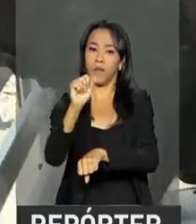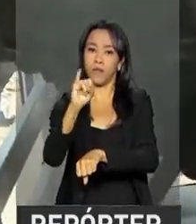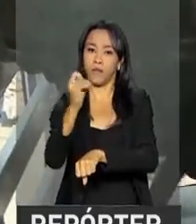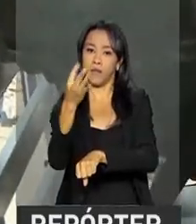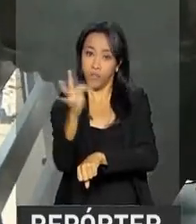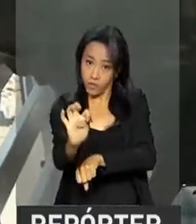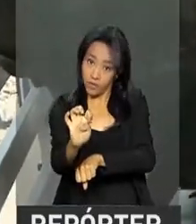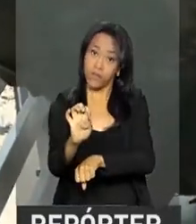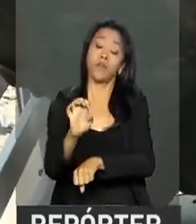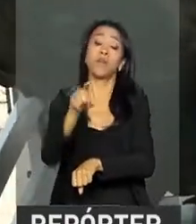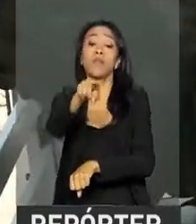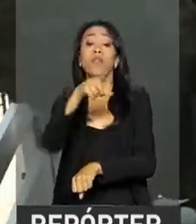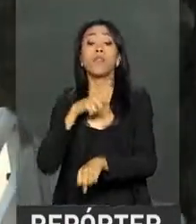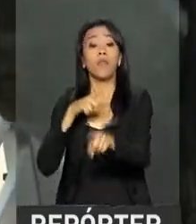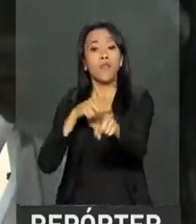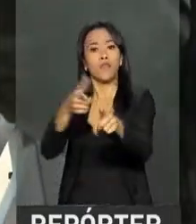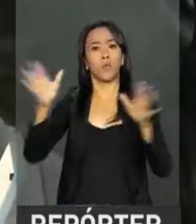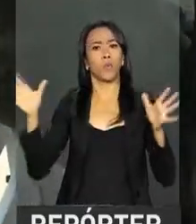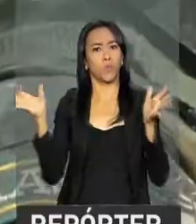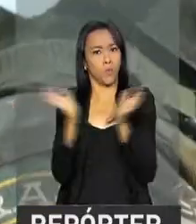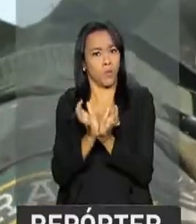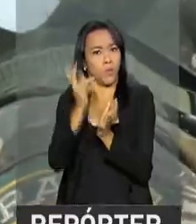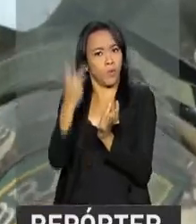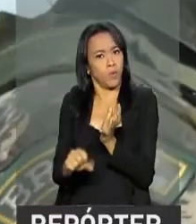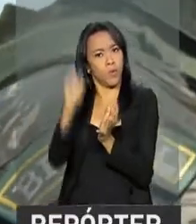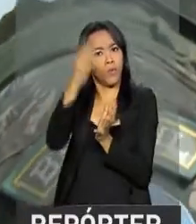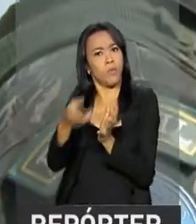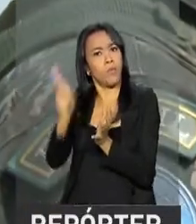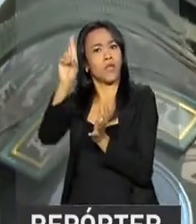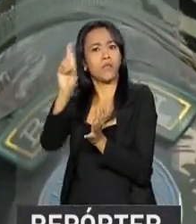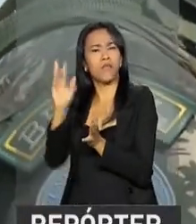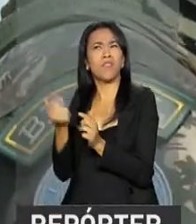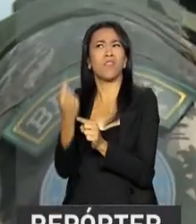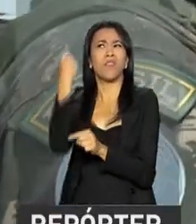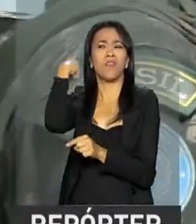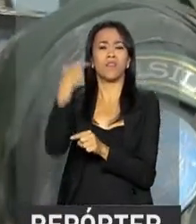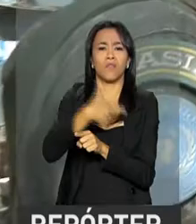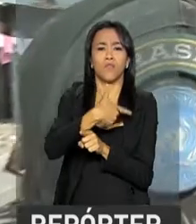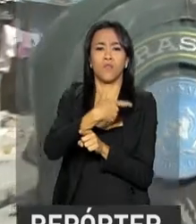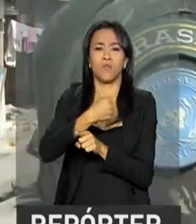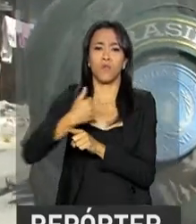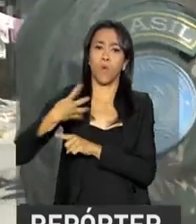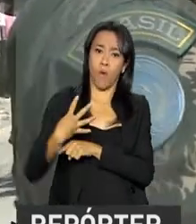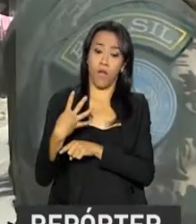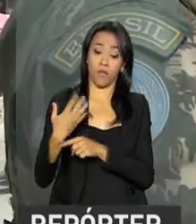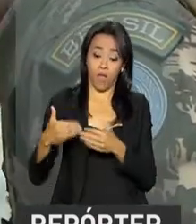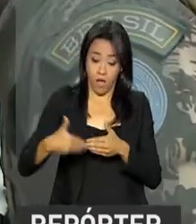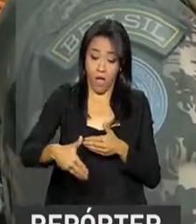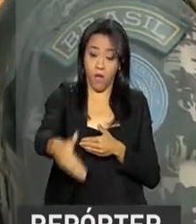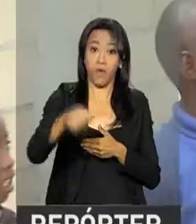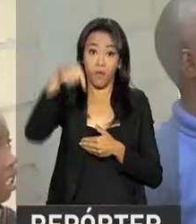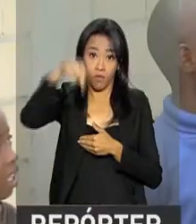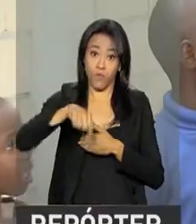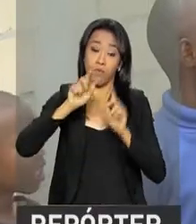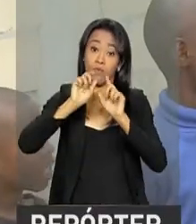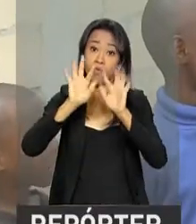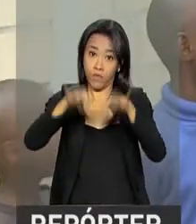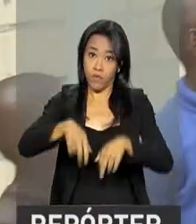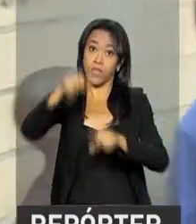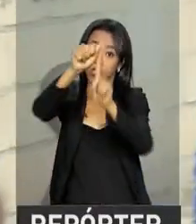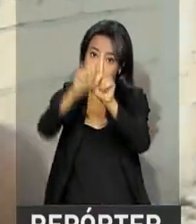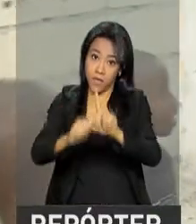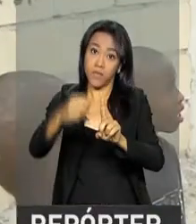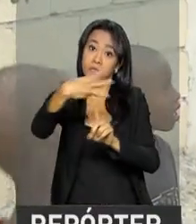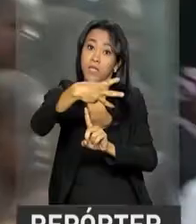contou com a liderança brasileira desde o início em 2004 e será encerrada no fim deste mês dia 31